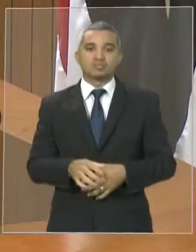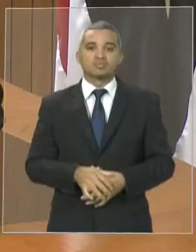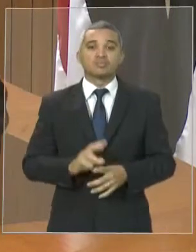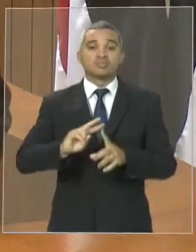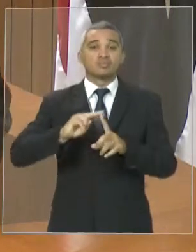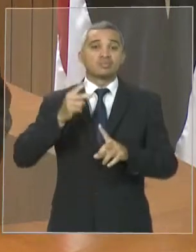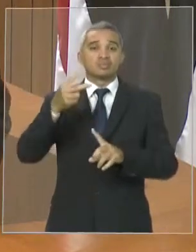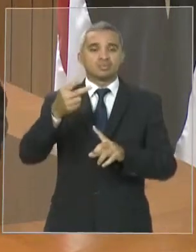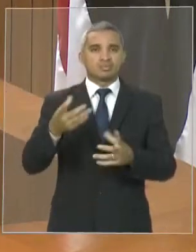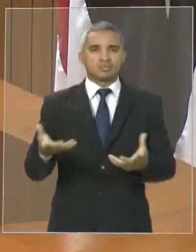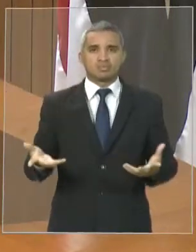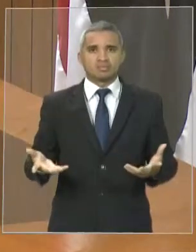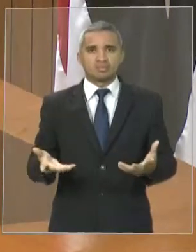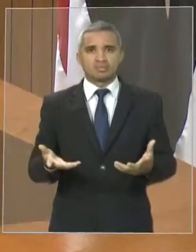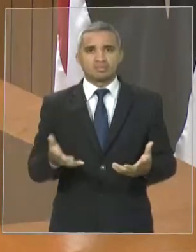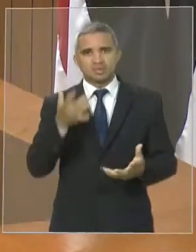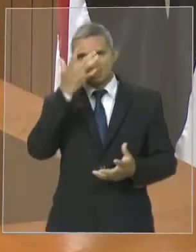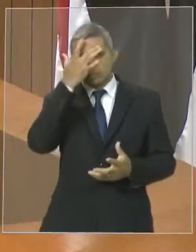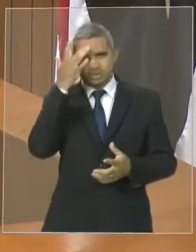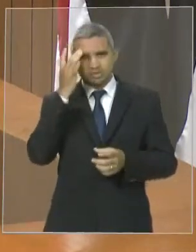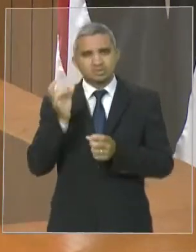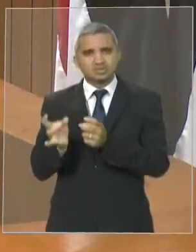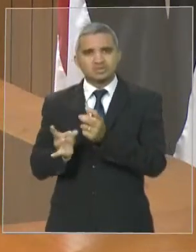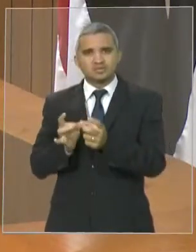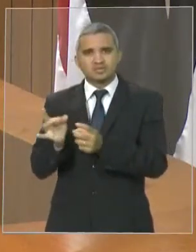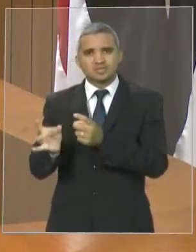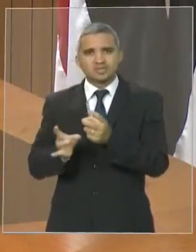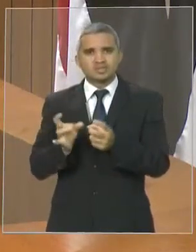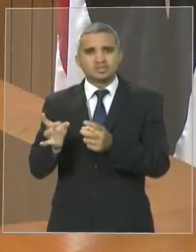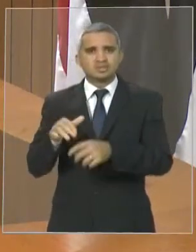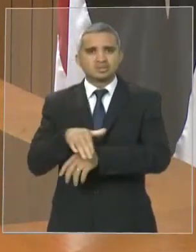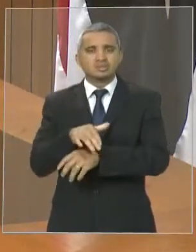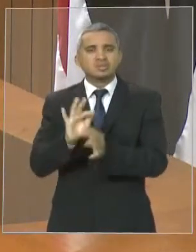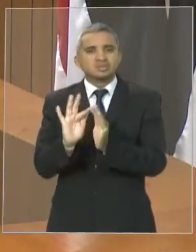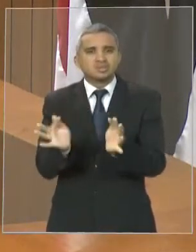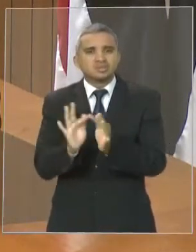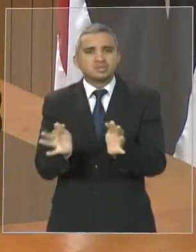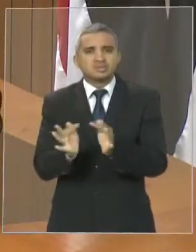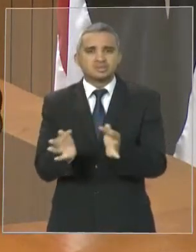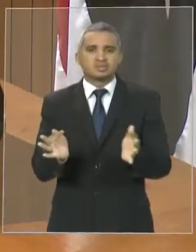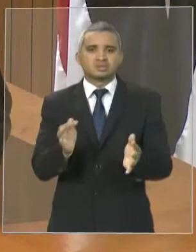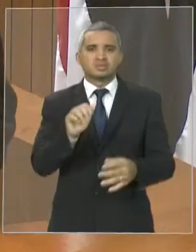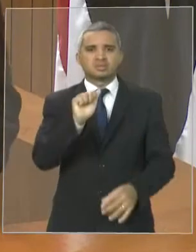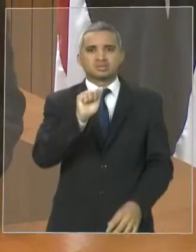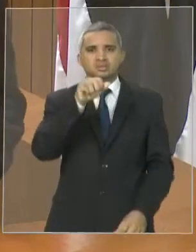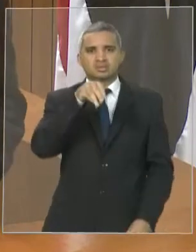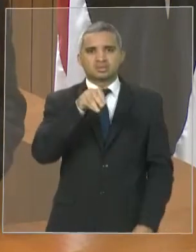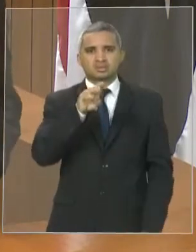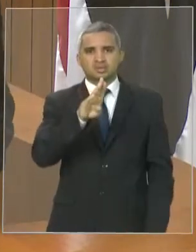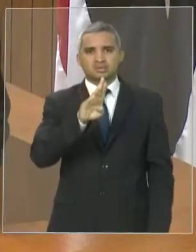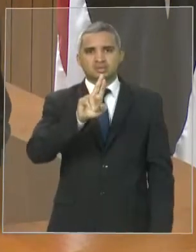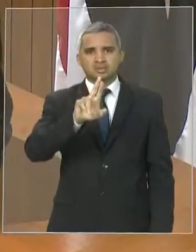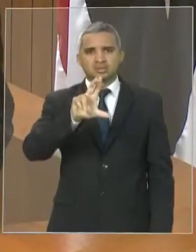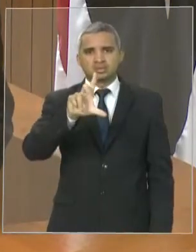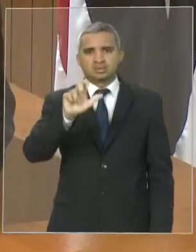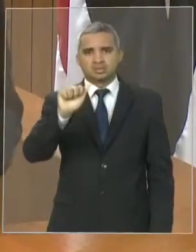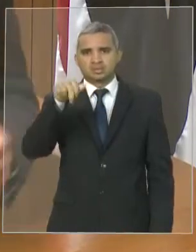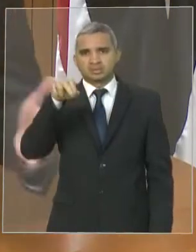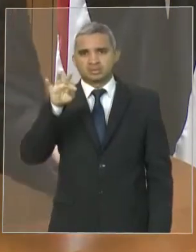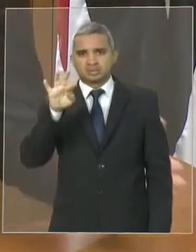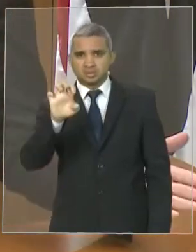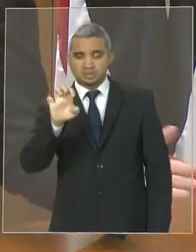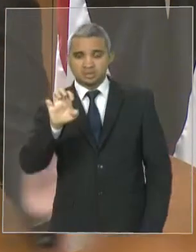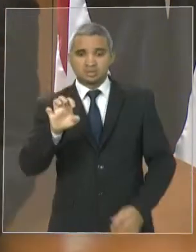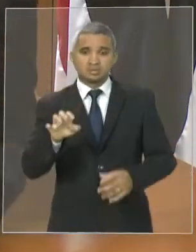alíquota do ICMS dos vendedores ambulantes, daqueles que têm menos condições de pagar e recolher os impostos. E